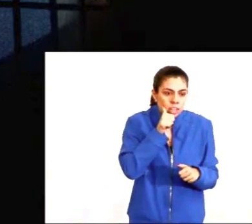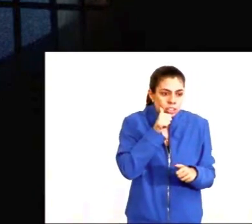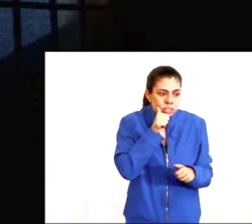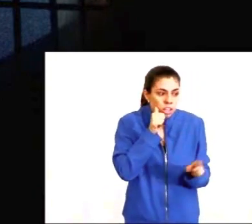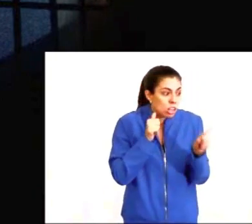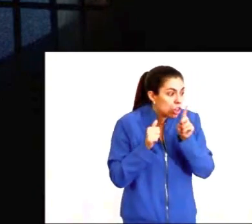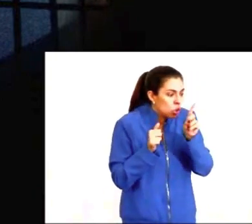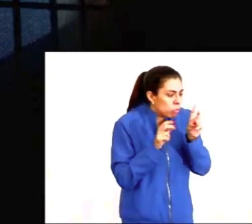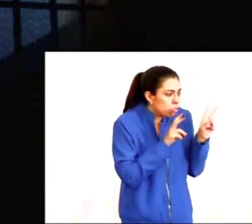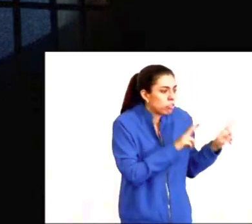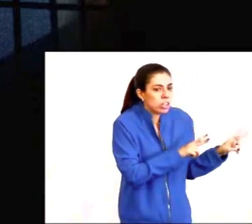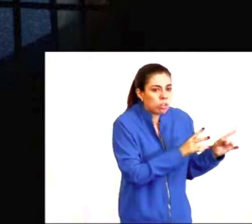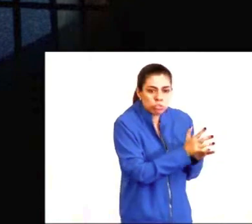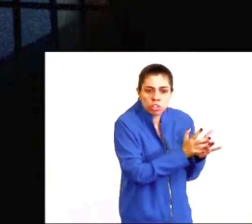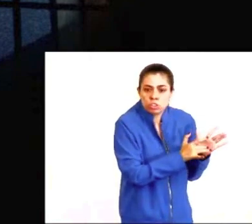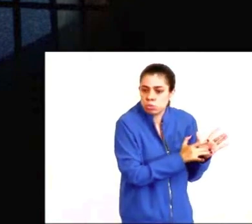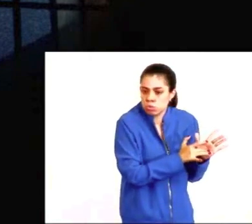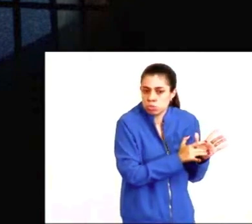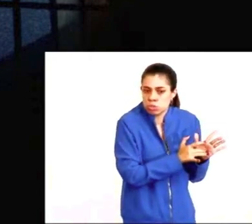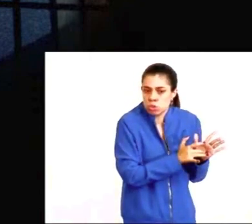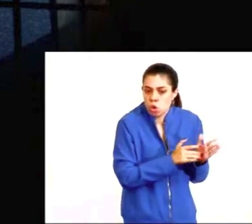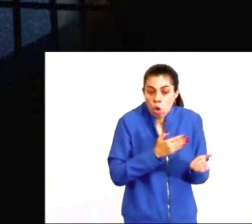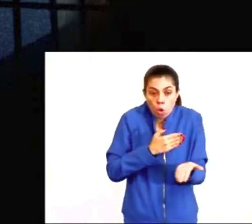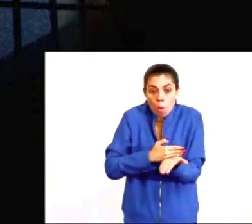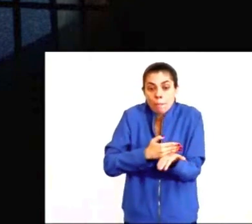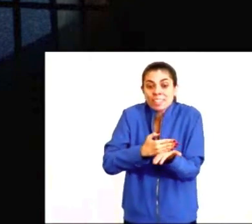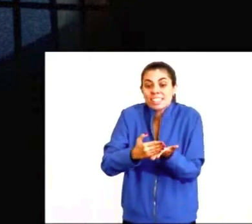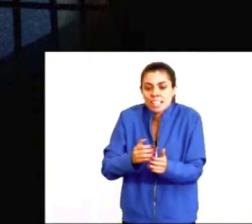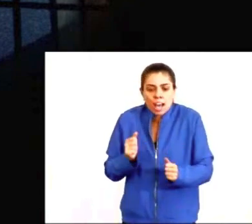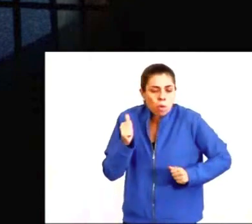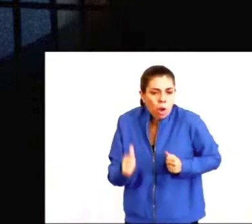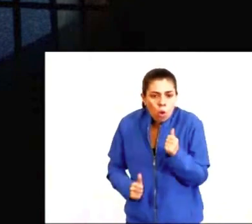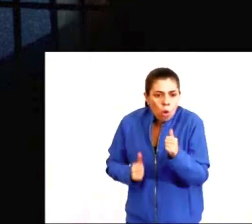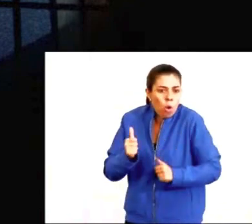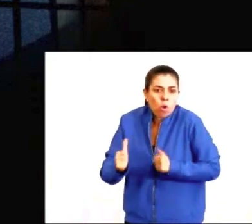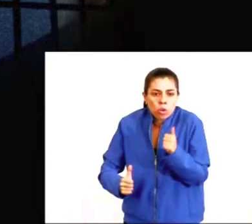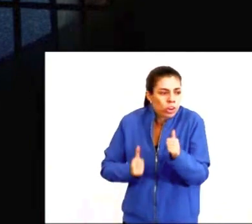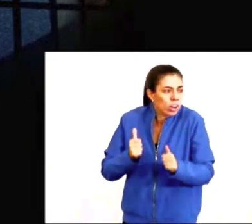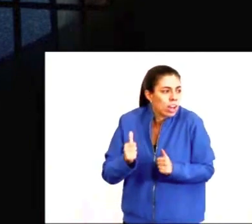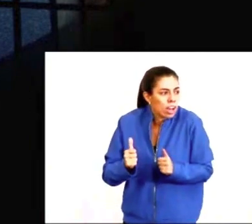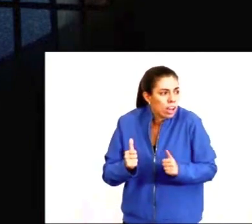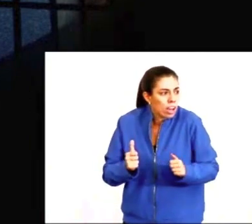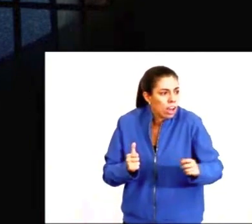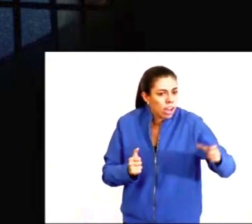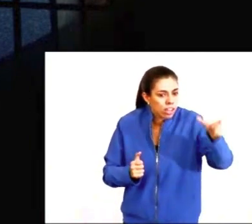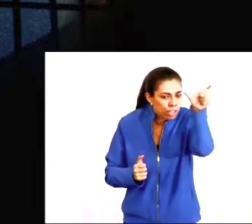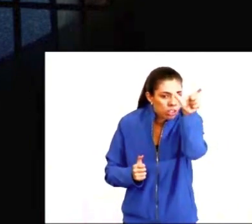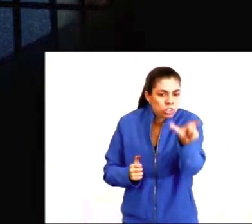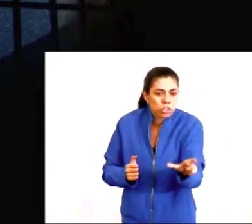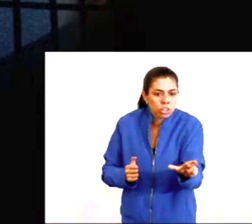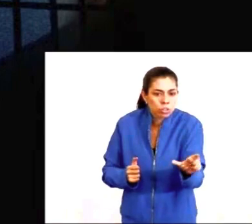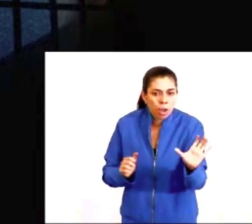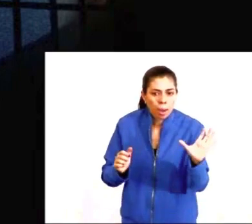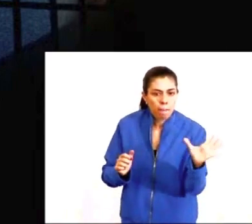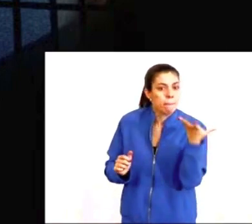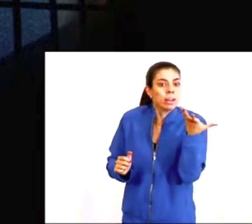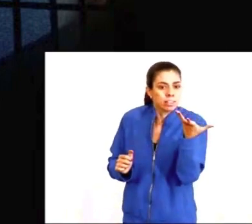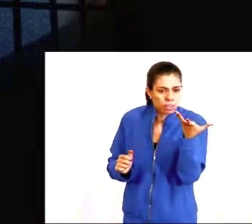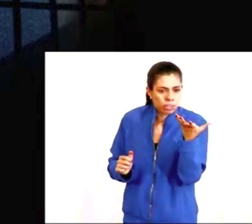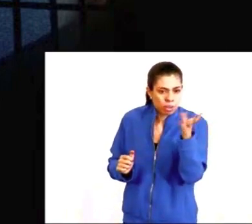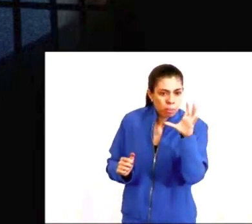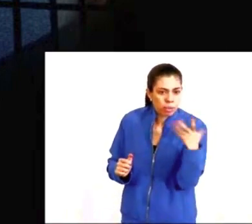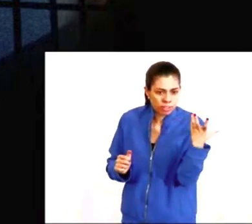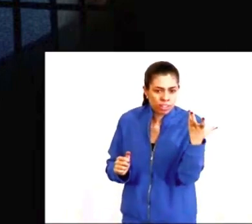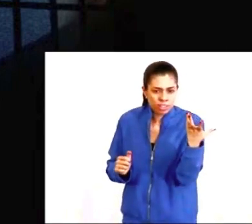estavam correndo para contar aos seus amigos, estavam ávidas por compartilhar com